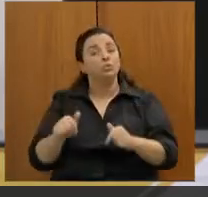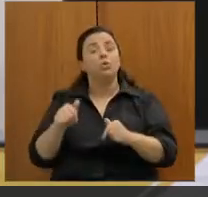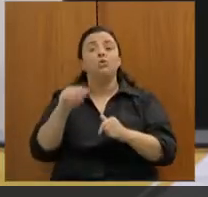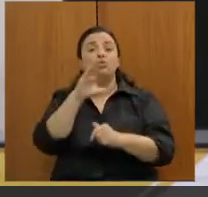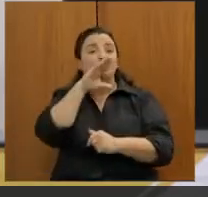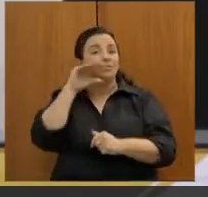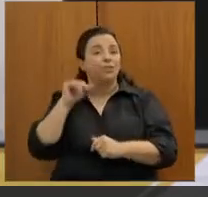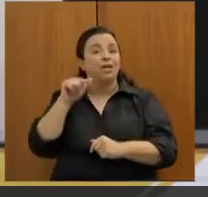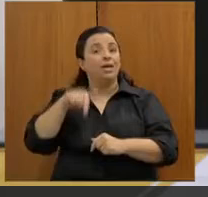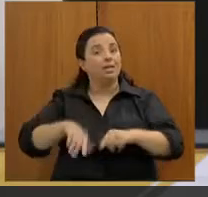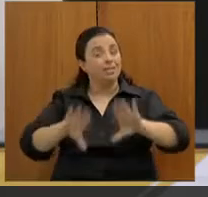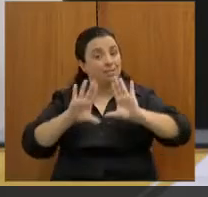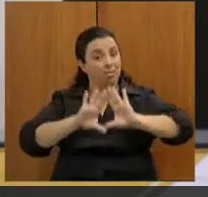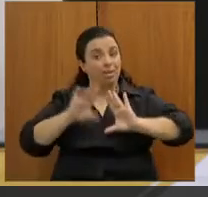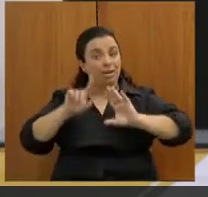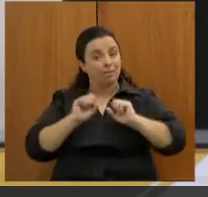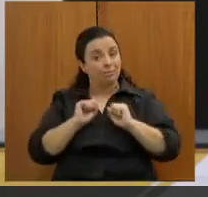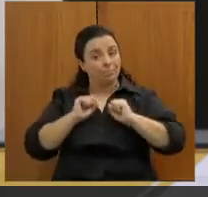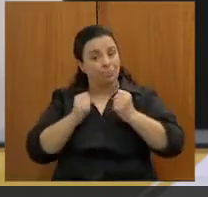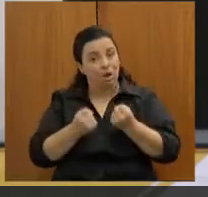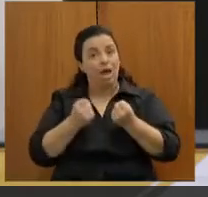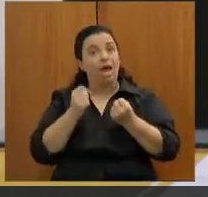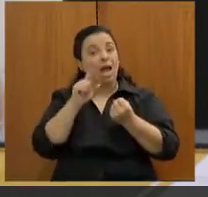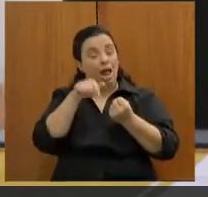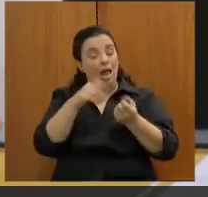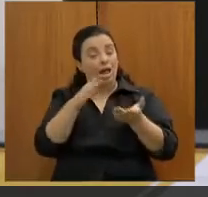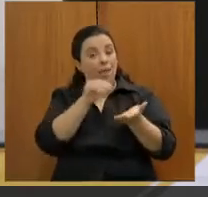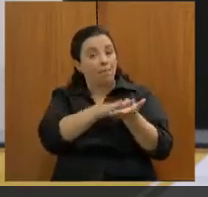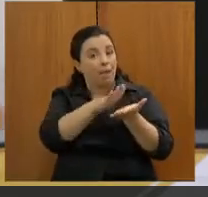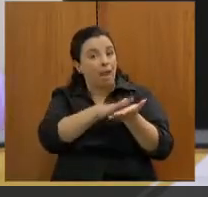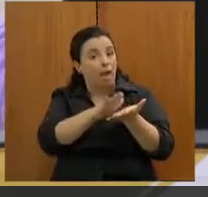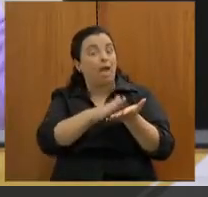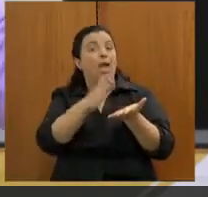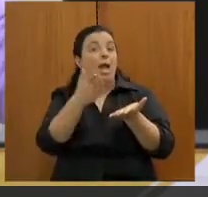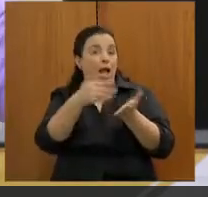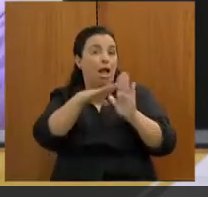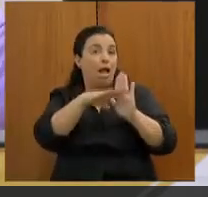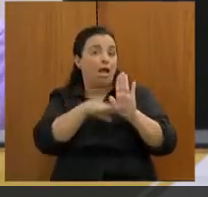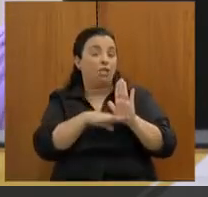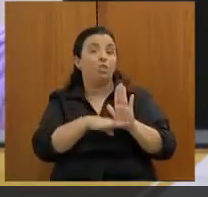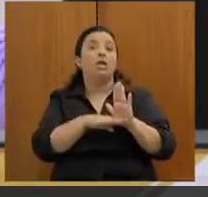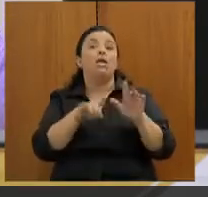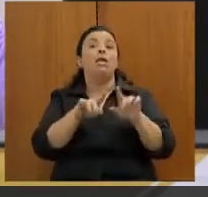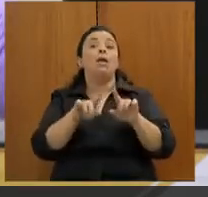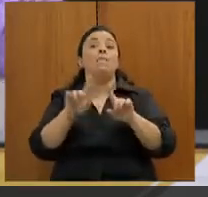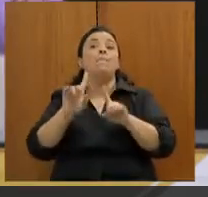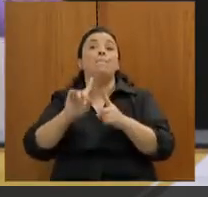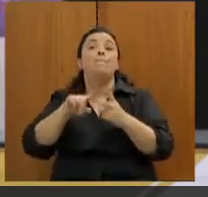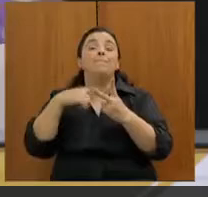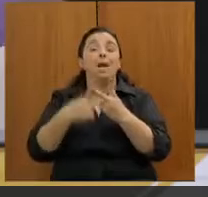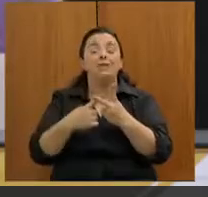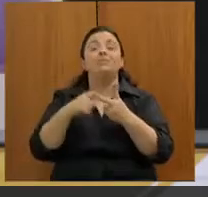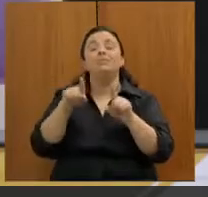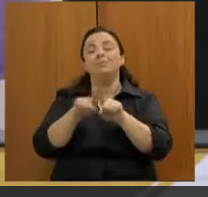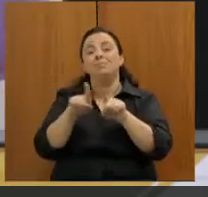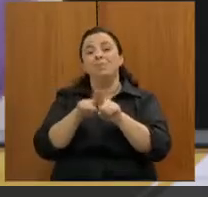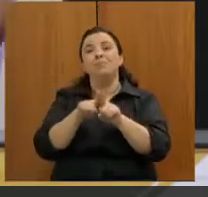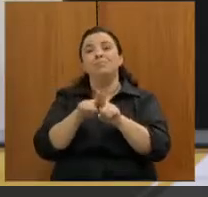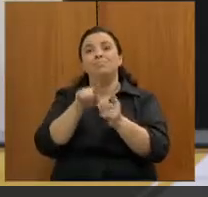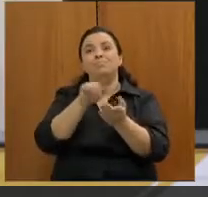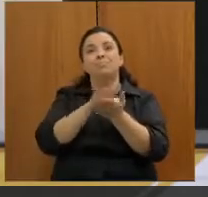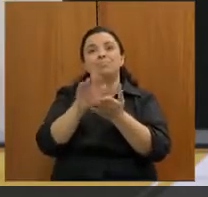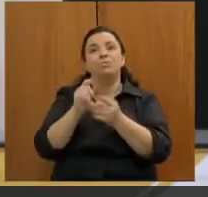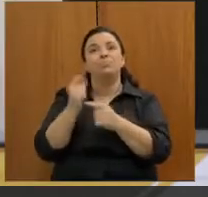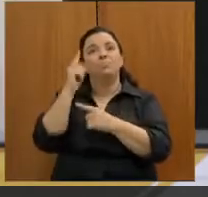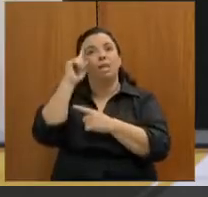empenharam não só na execução da cartilha como também é um eletrômetro aqui